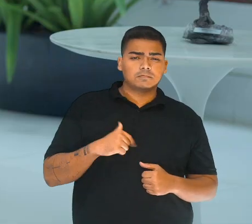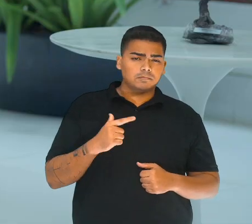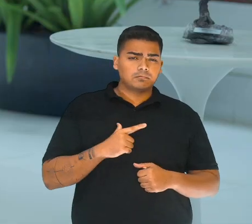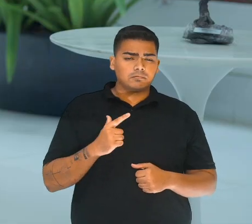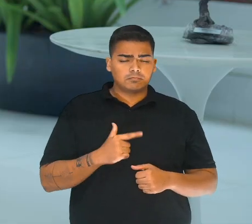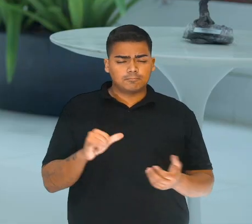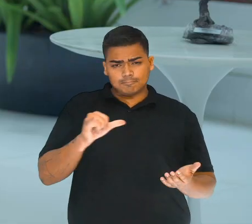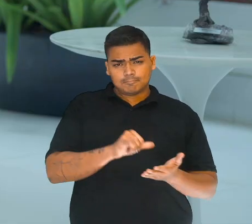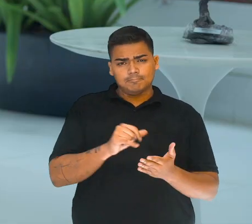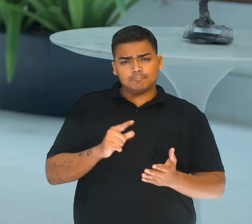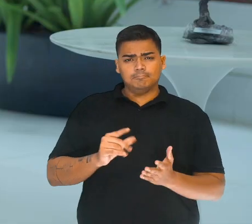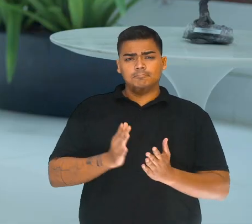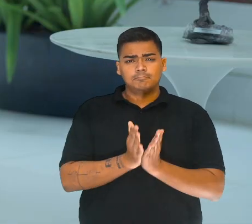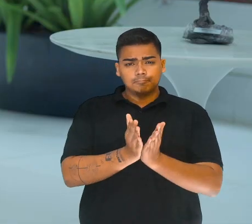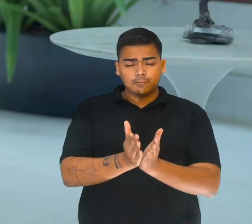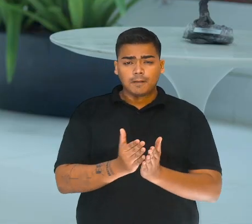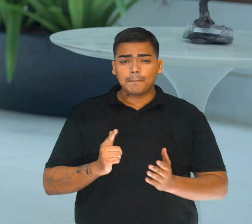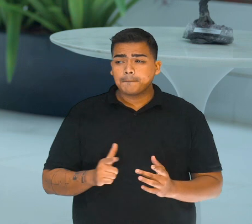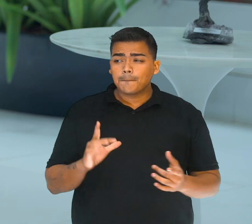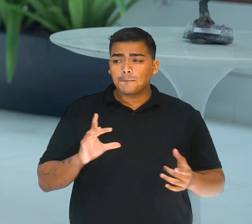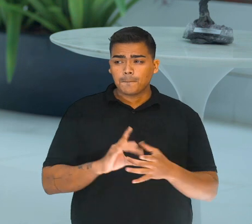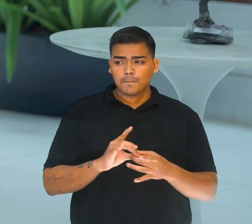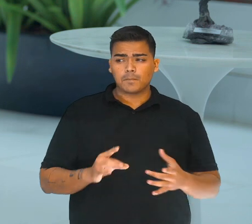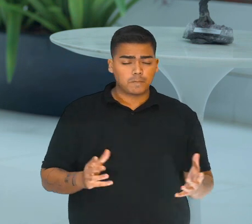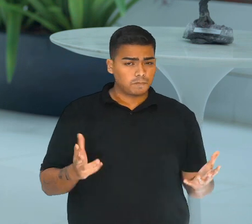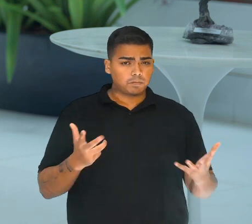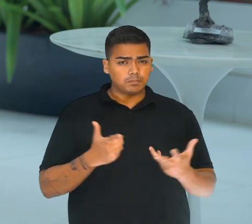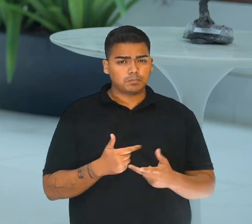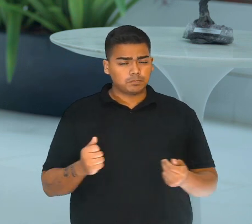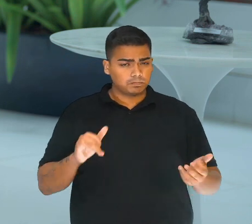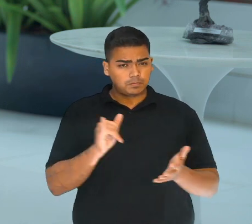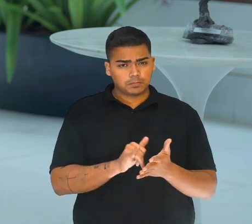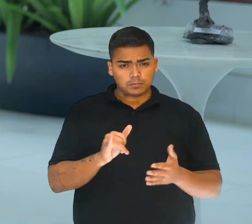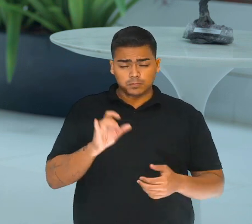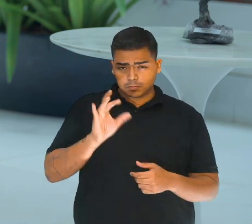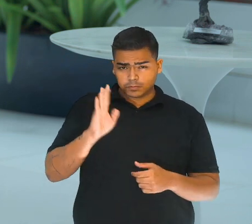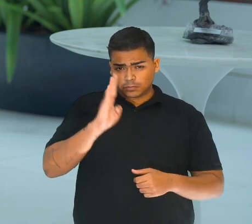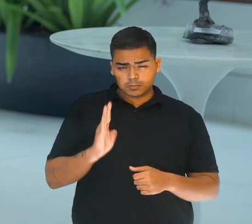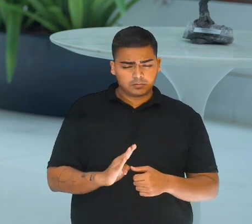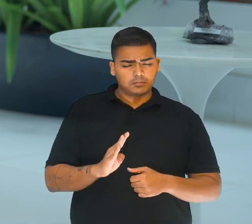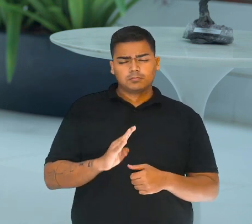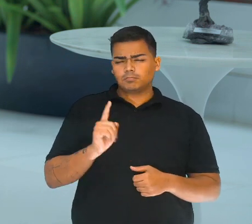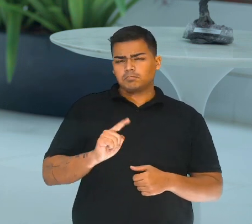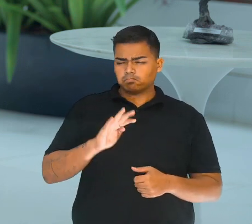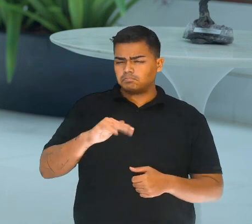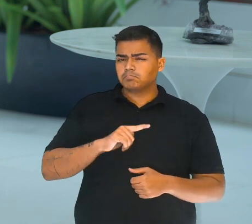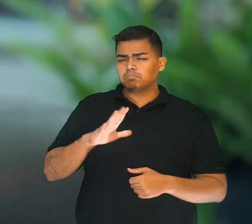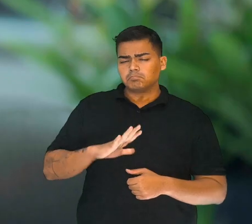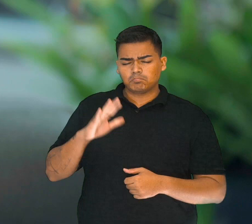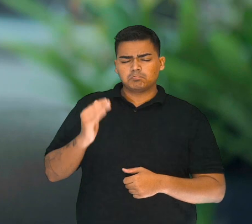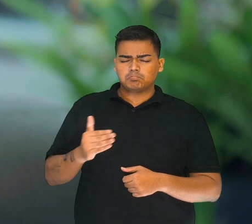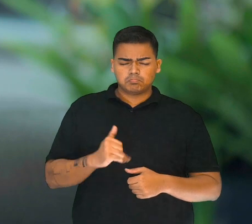temos portos, aeroportos, uma conexão gigante de aeroportos, não só nacionais, mas